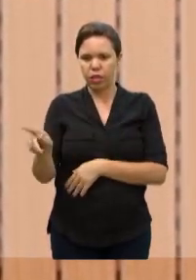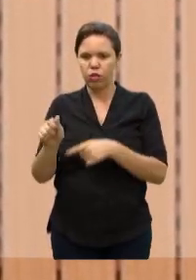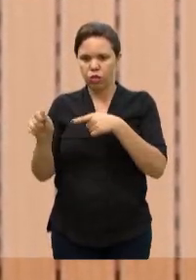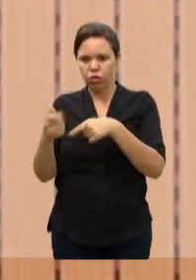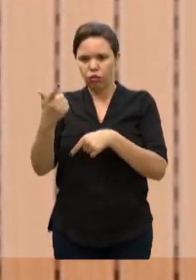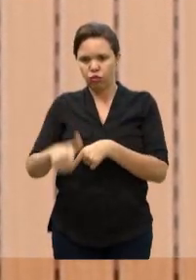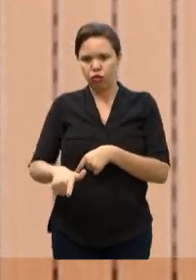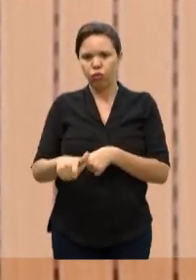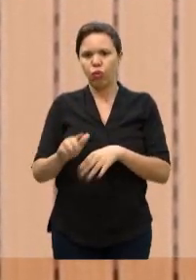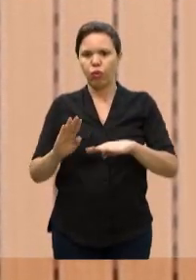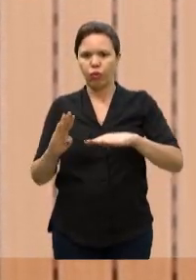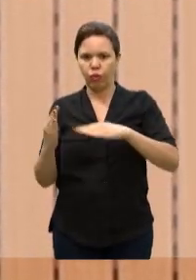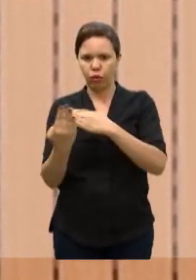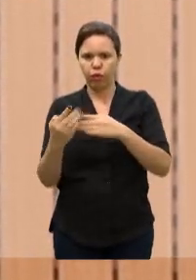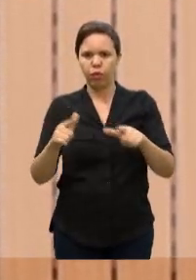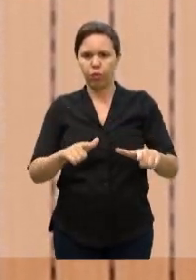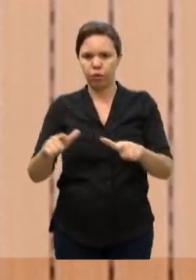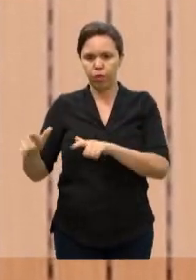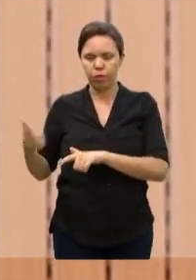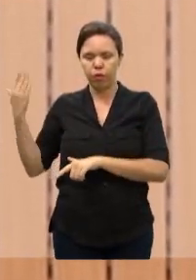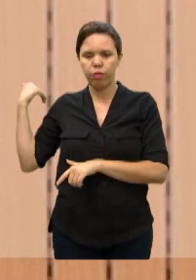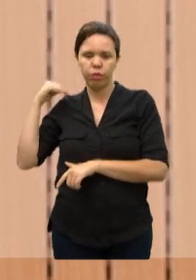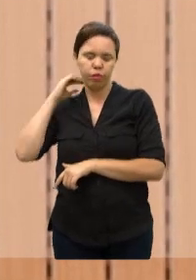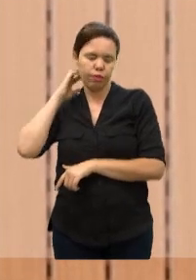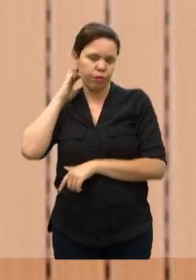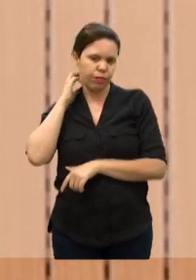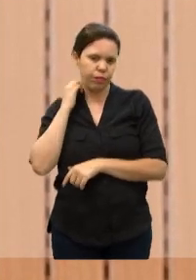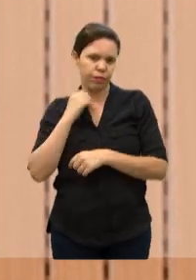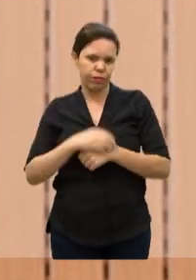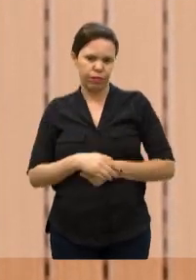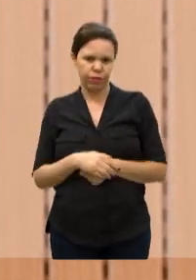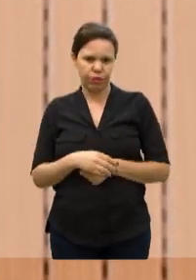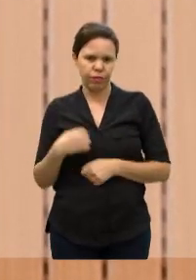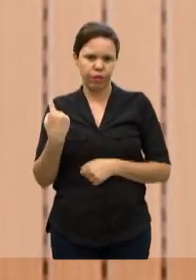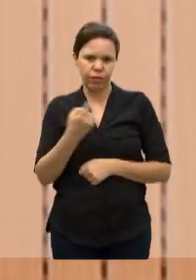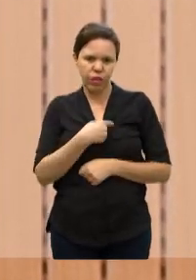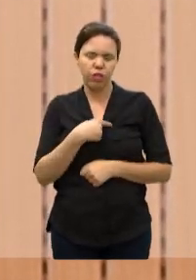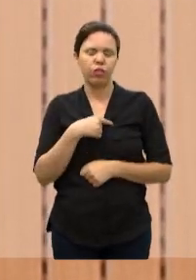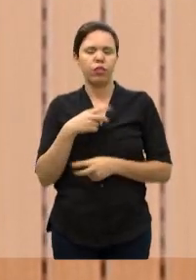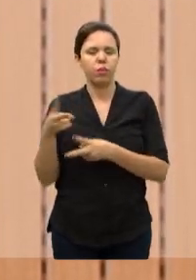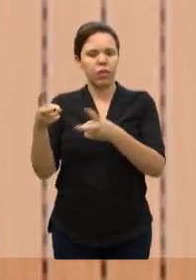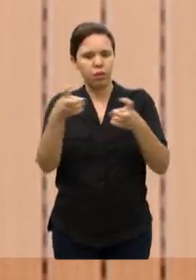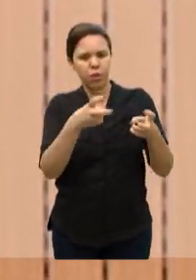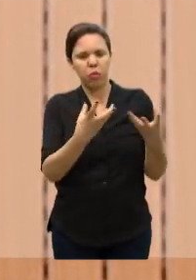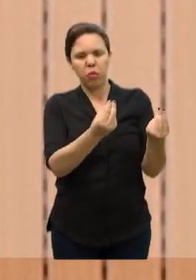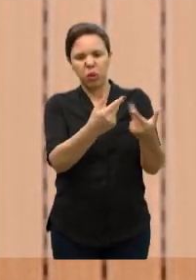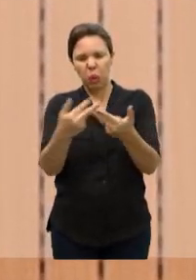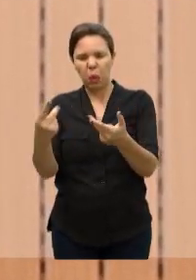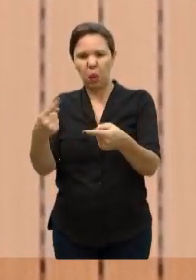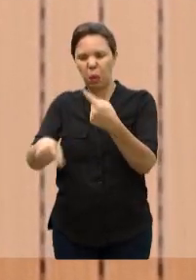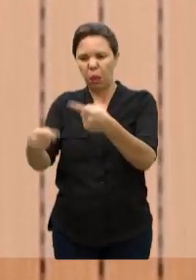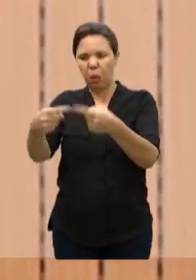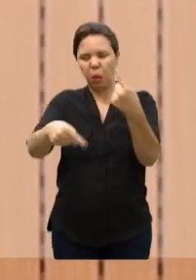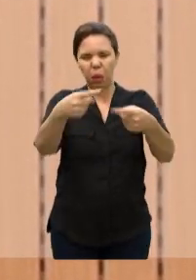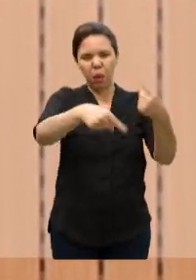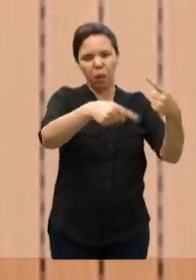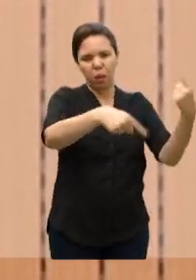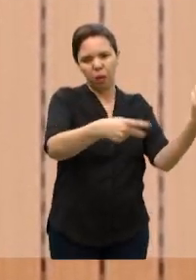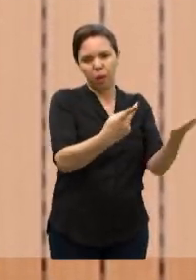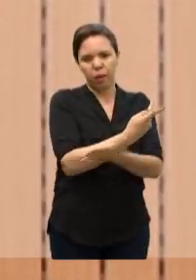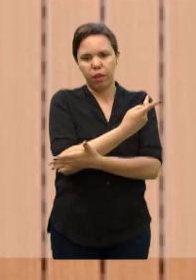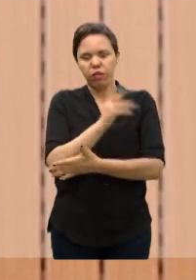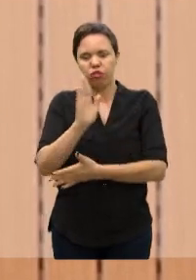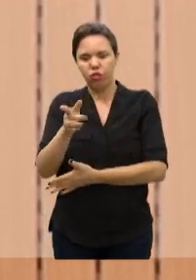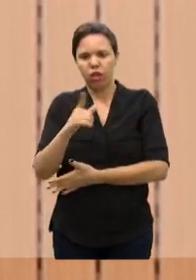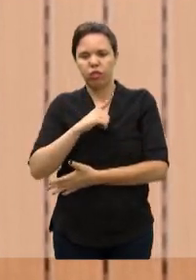dos Moradores, porque naquela época a gente via que havia muita coisa errada. Inclusive